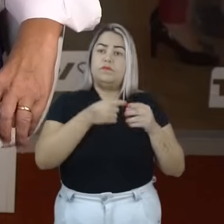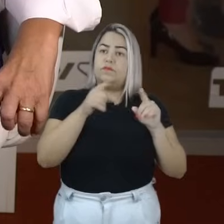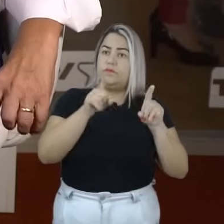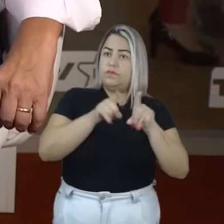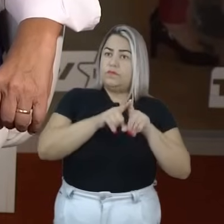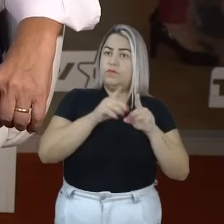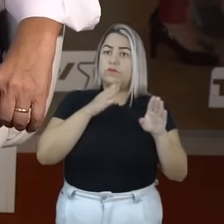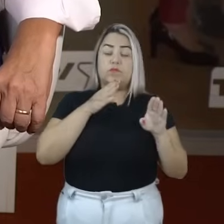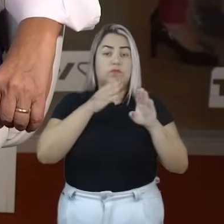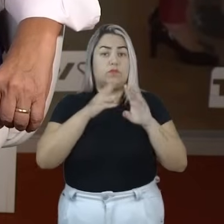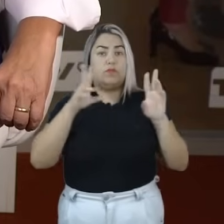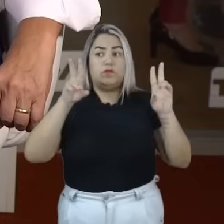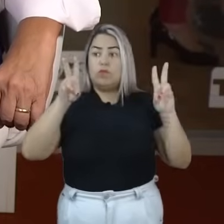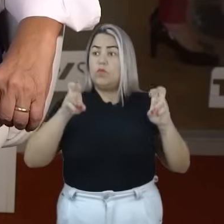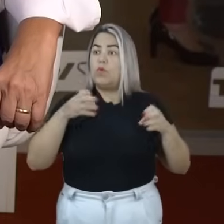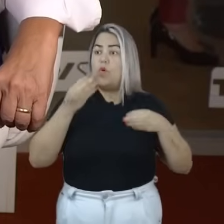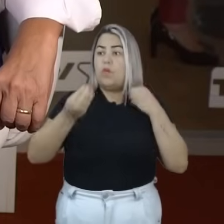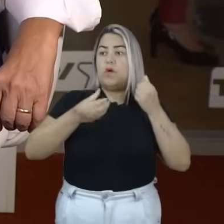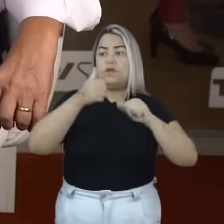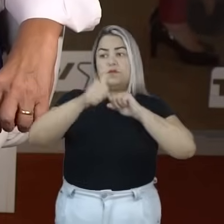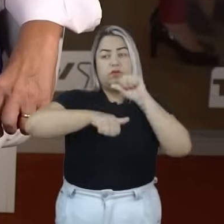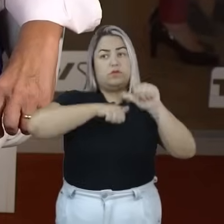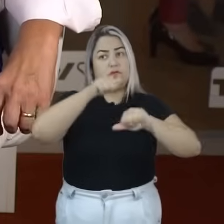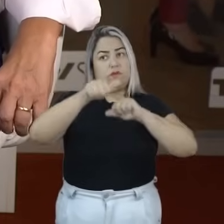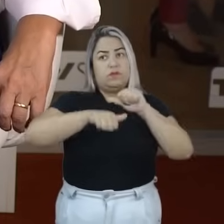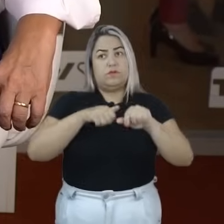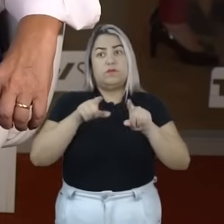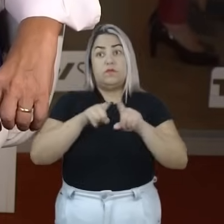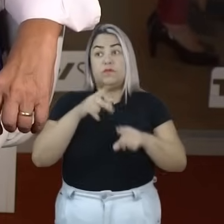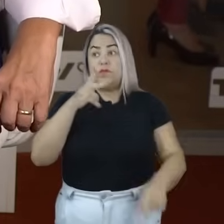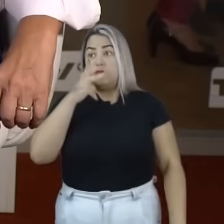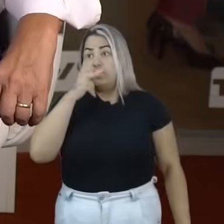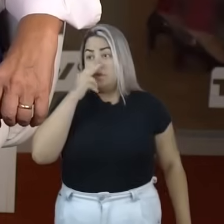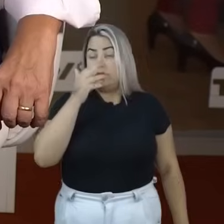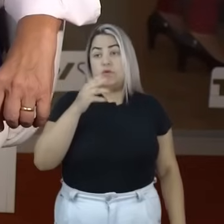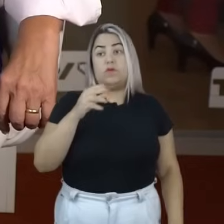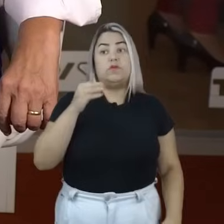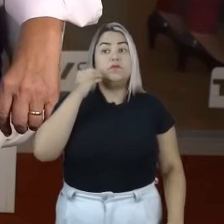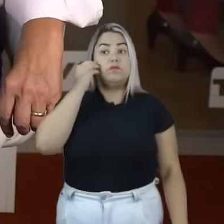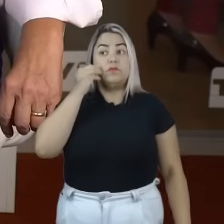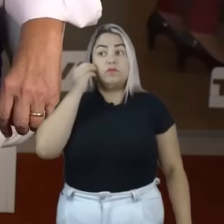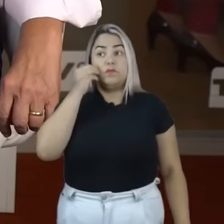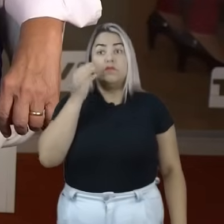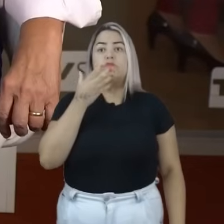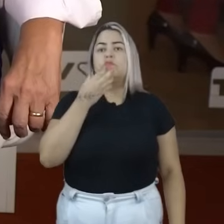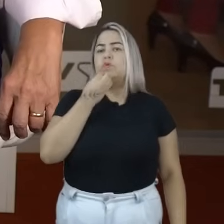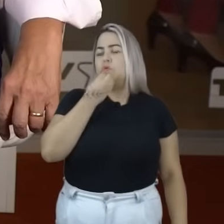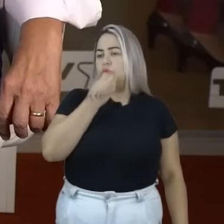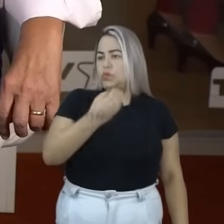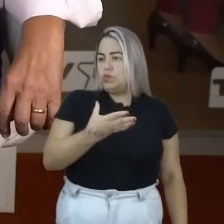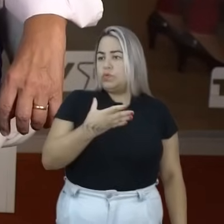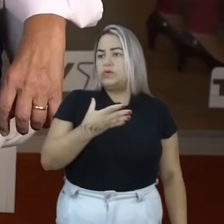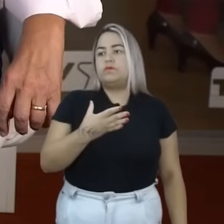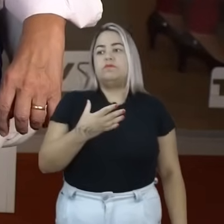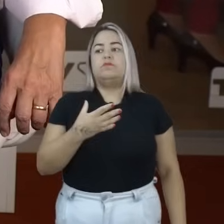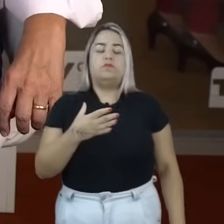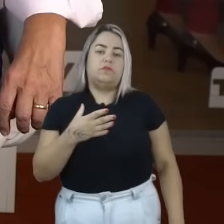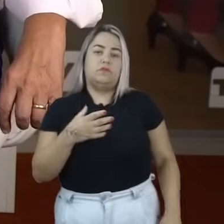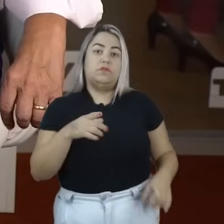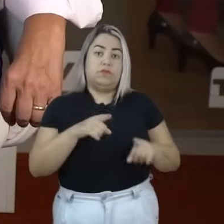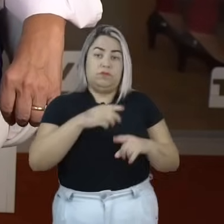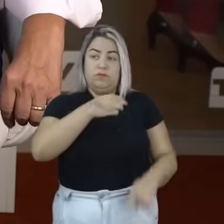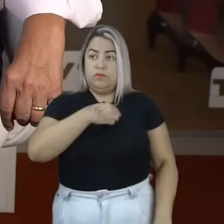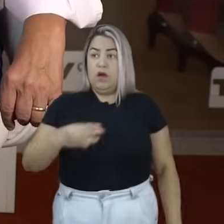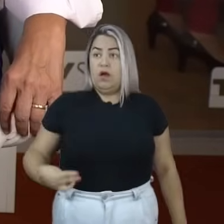os principais temas? Como é que foi essa troca também? O que o senhor achou dessa experiência? Olha, muito bom. Veja que com o ministro Paulo